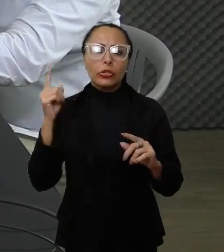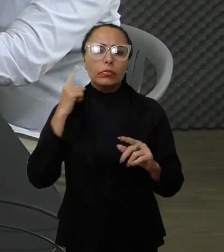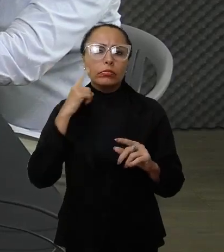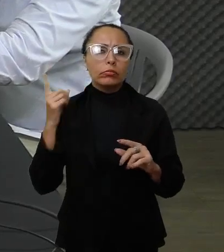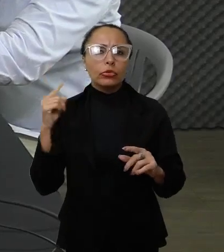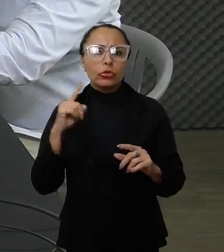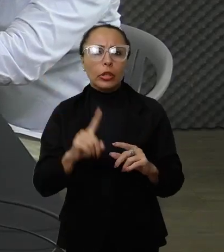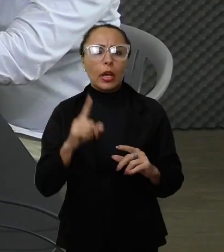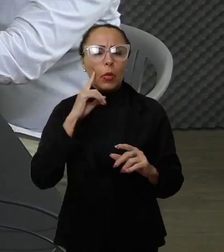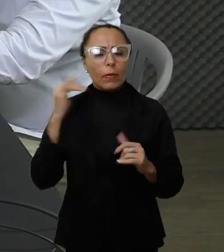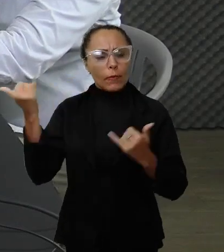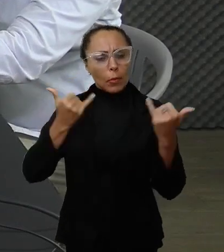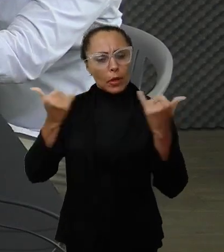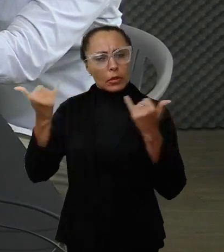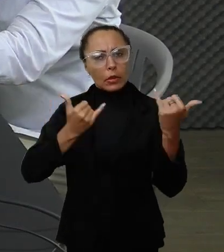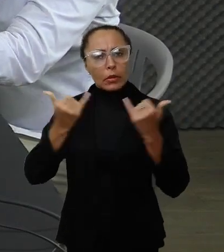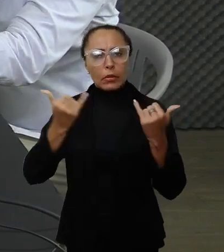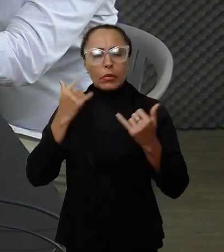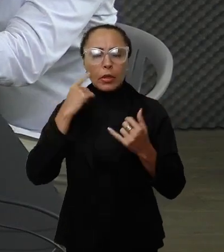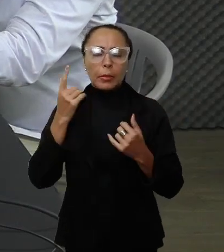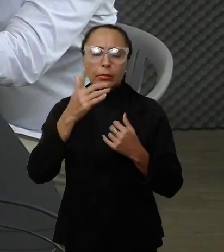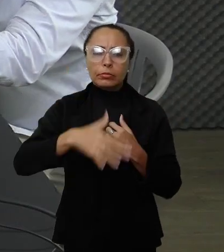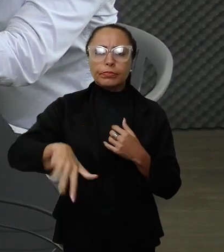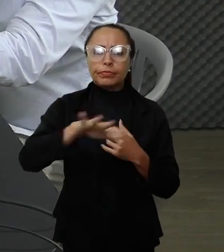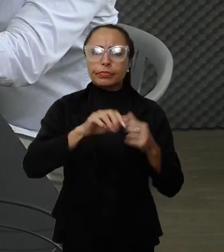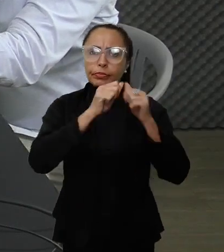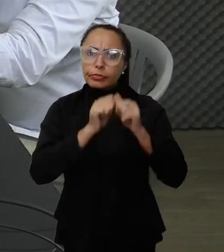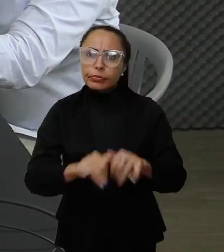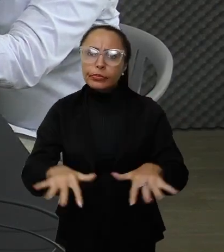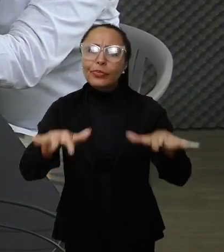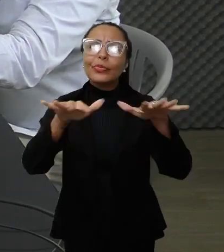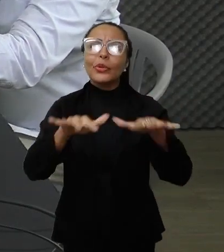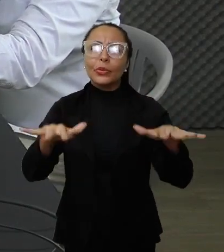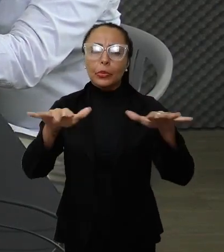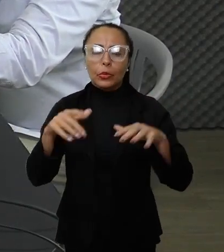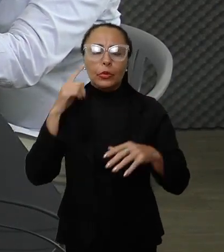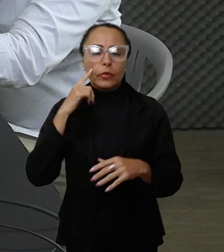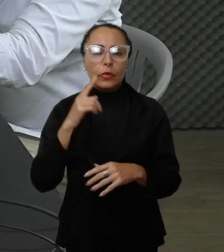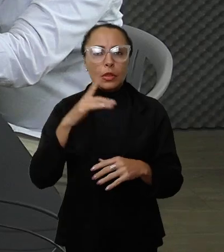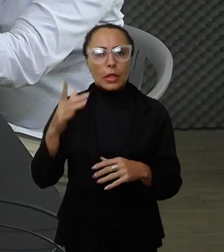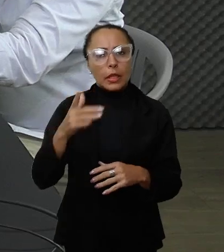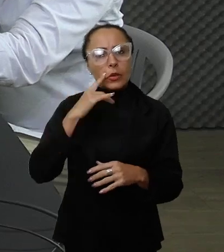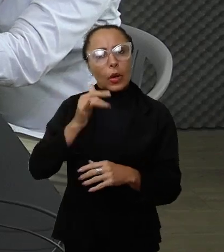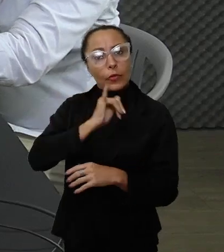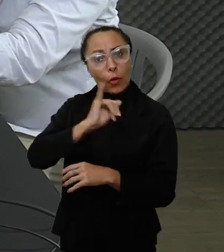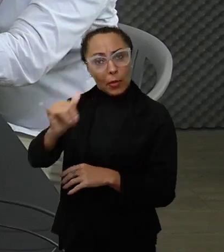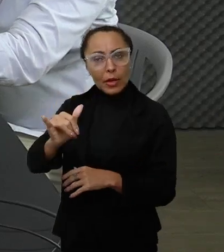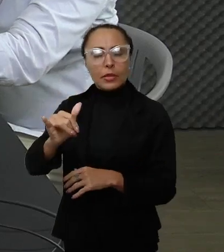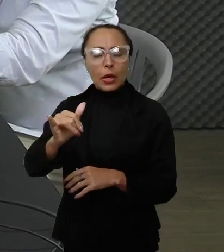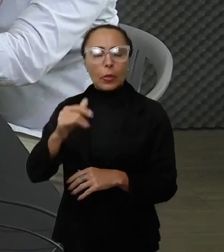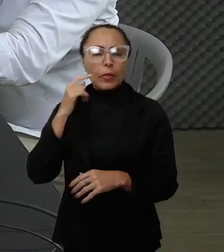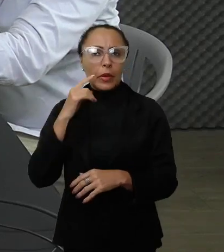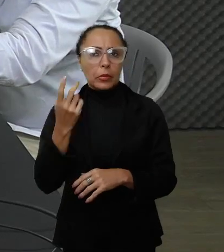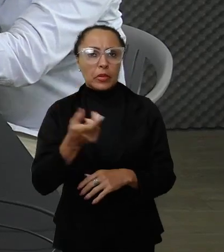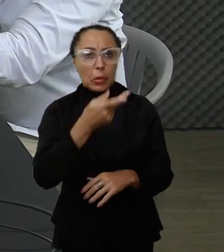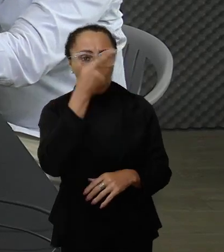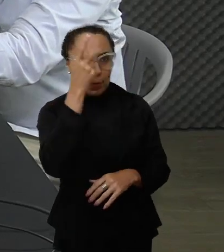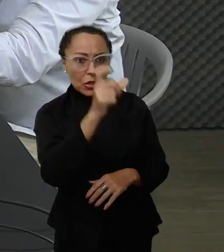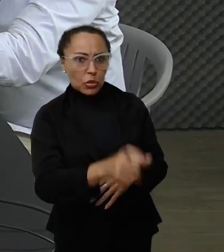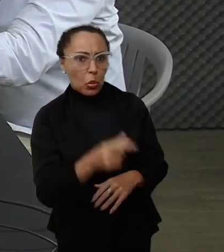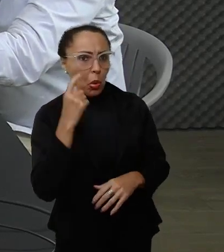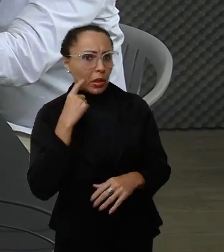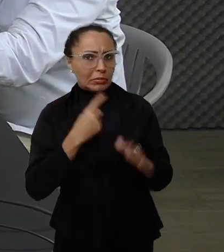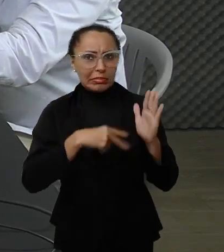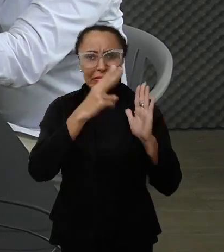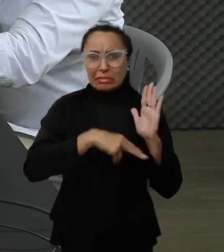uma informação, você chega com informação para todo mundo. Você tá ali com a informação, mas você vai chegar para a pessoa que não sabe ler, para a pessoa que